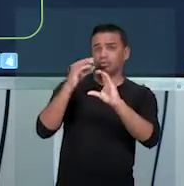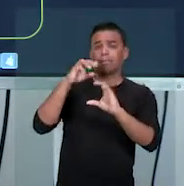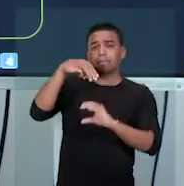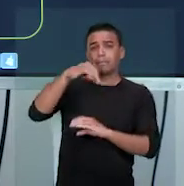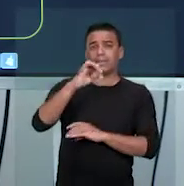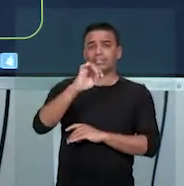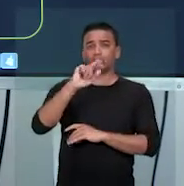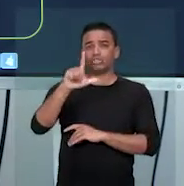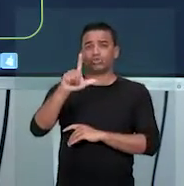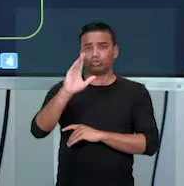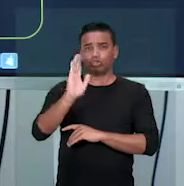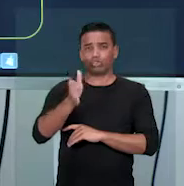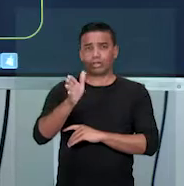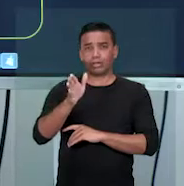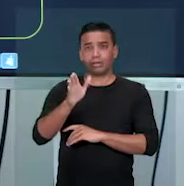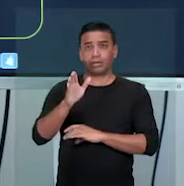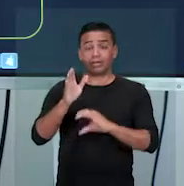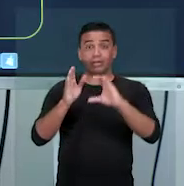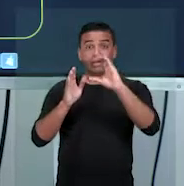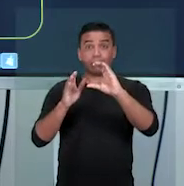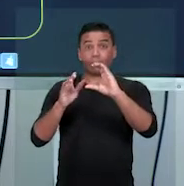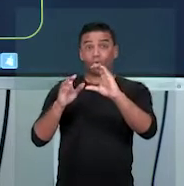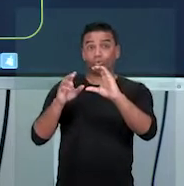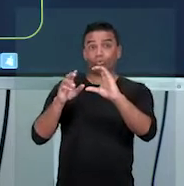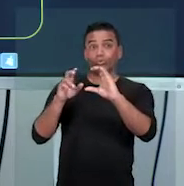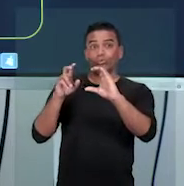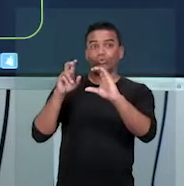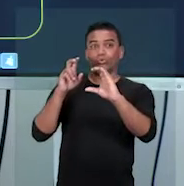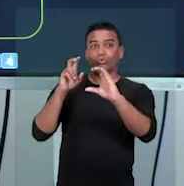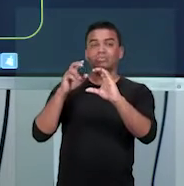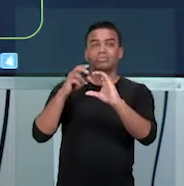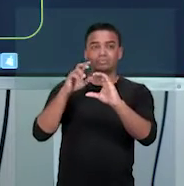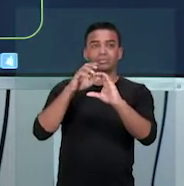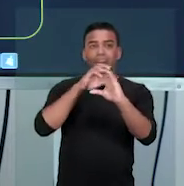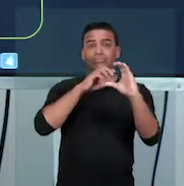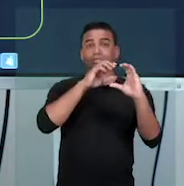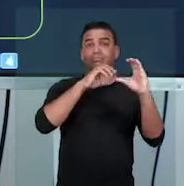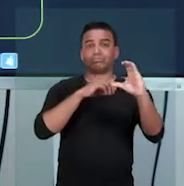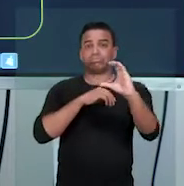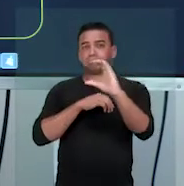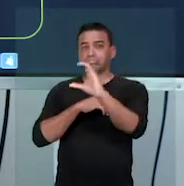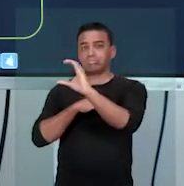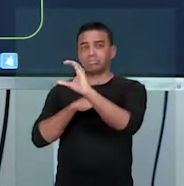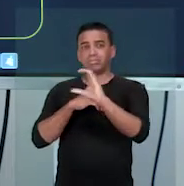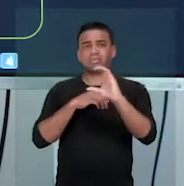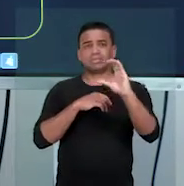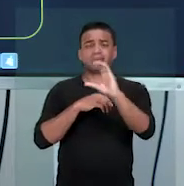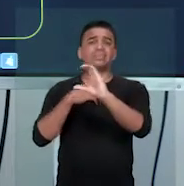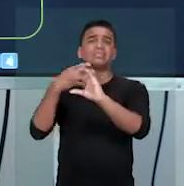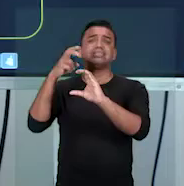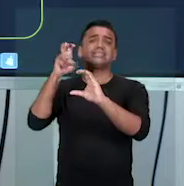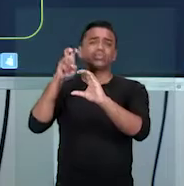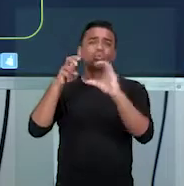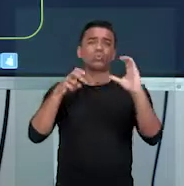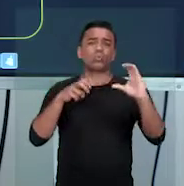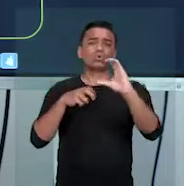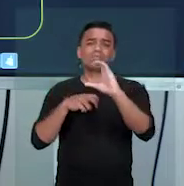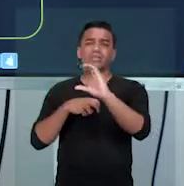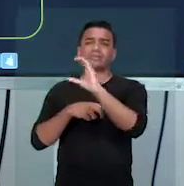metil. No carbono 5, eu tenho 5 carbonos de cadeia principal. 1, 2, 3, 4,